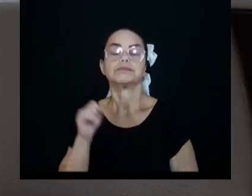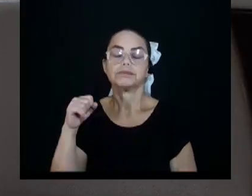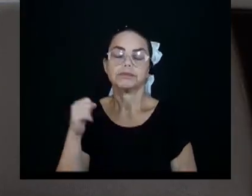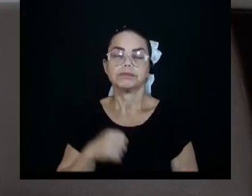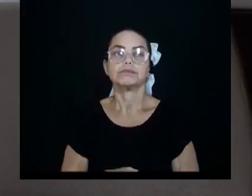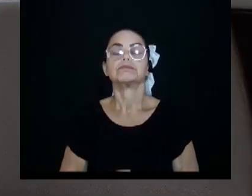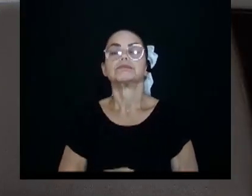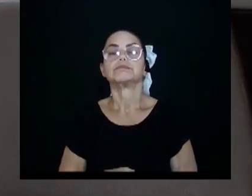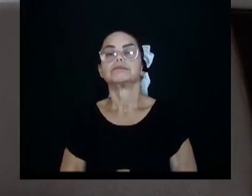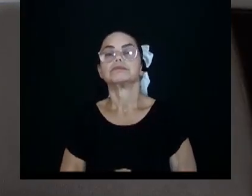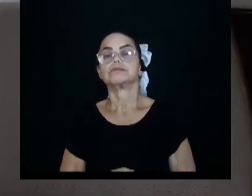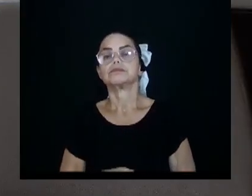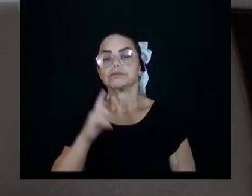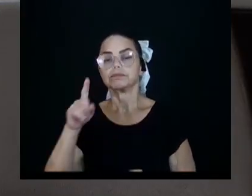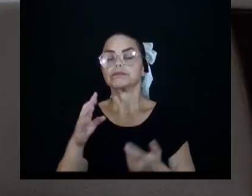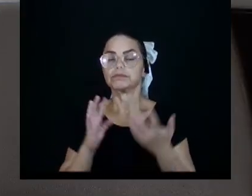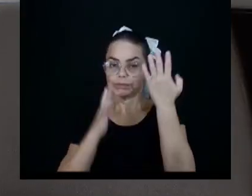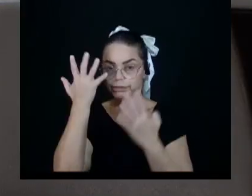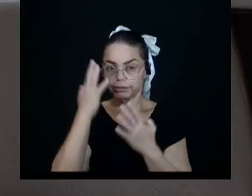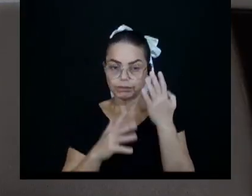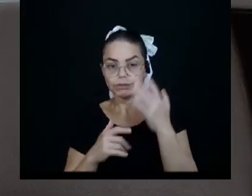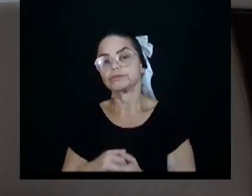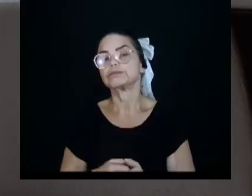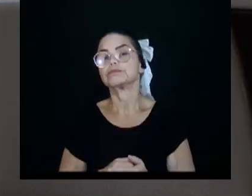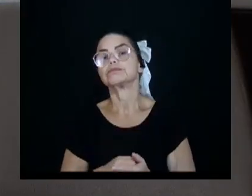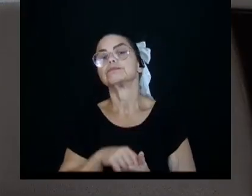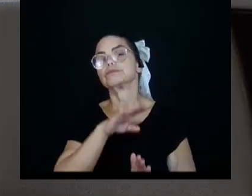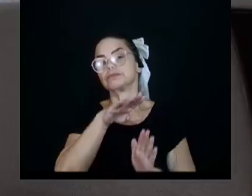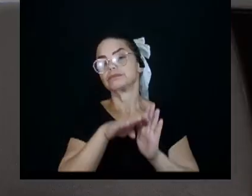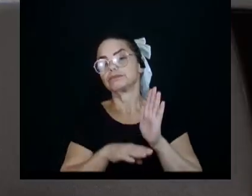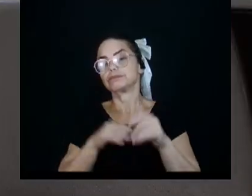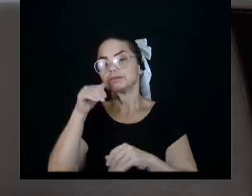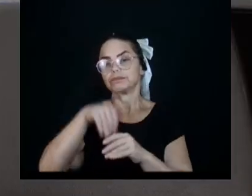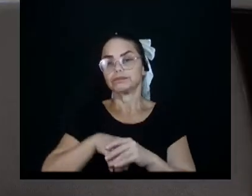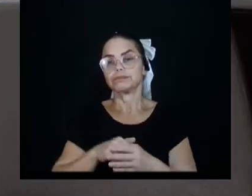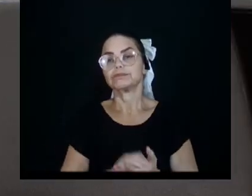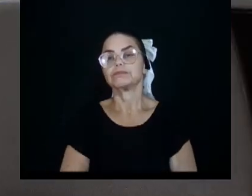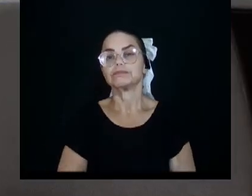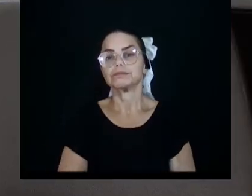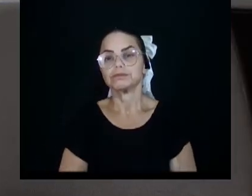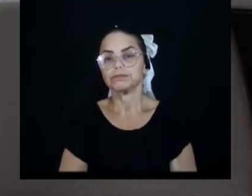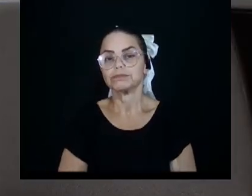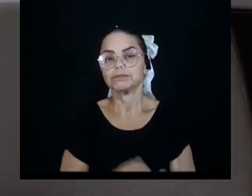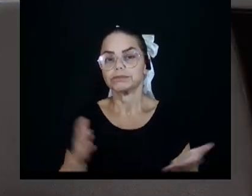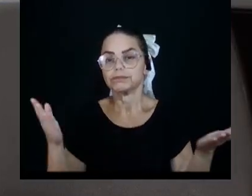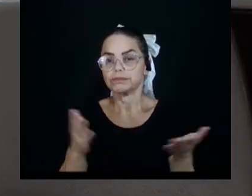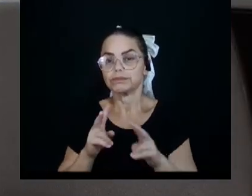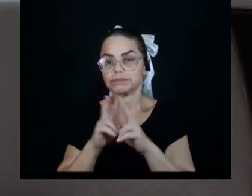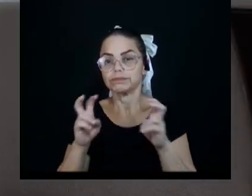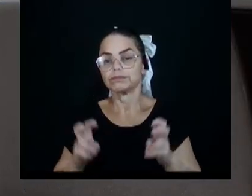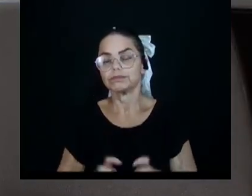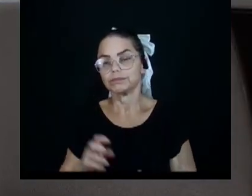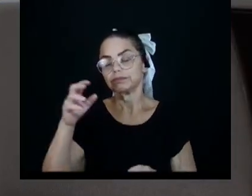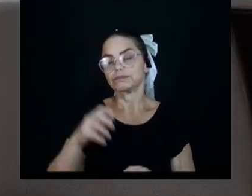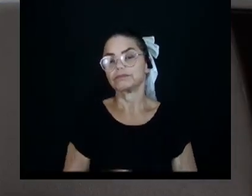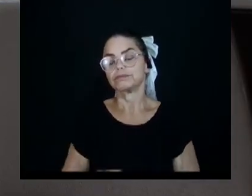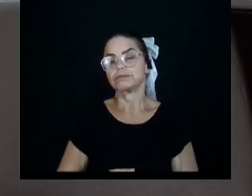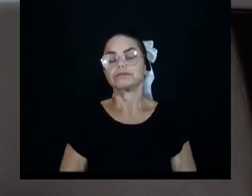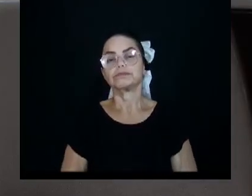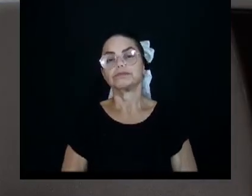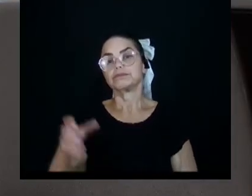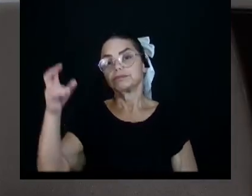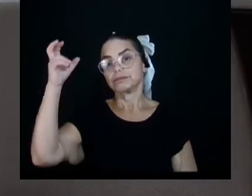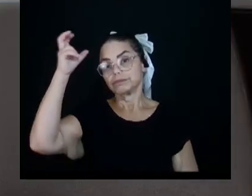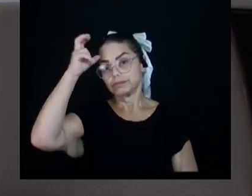pós-carnaval, já está na pauta para ser votado. Certo. Falando um pouquinho agora sobre cultura na cidade de Campinas, o senhor